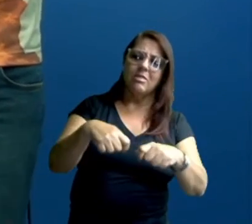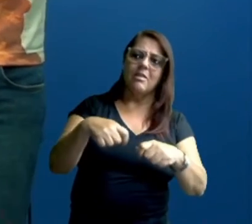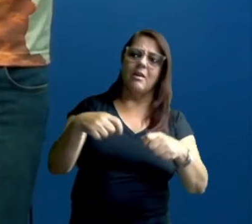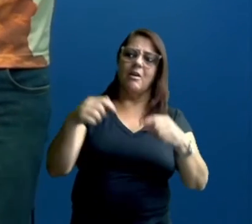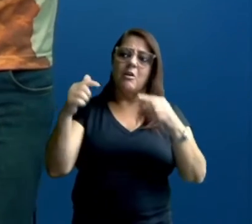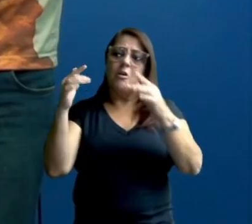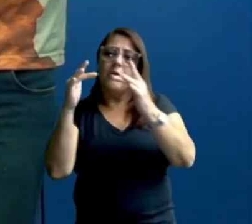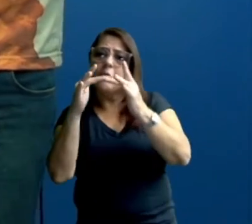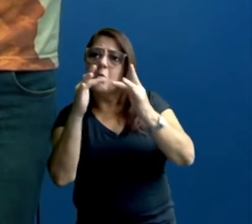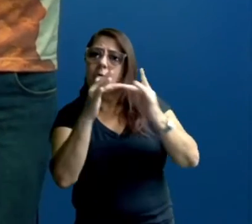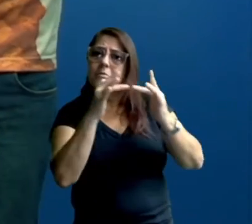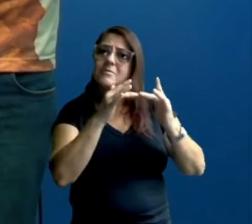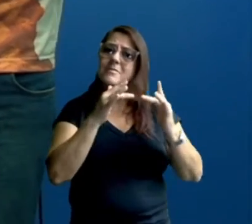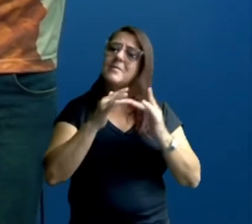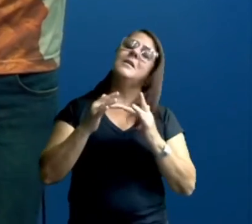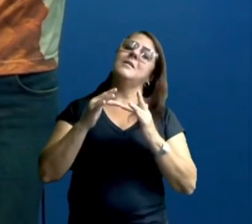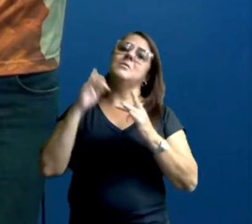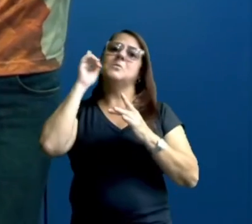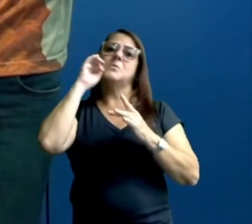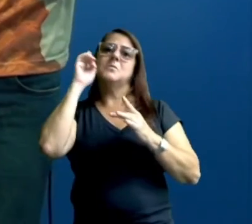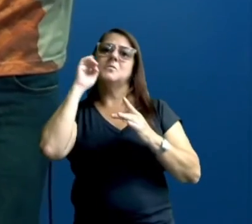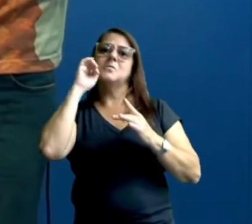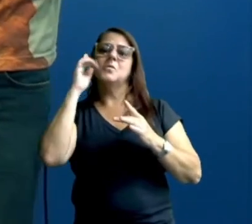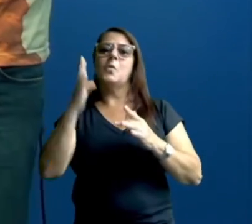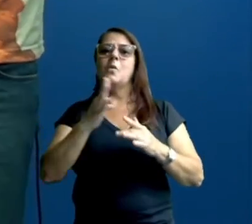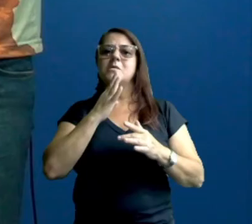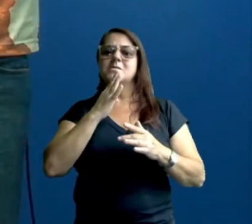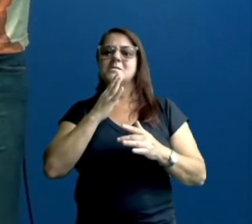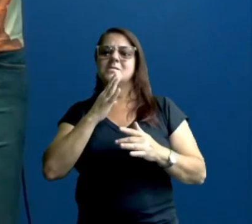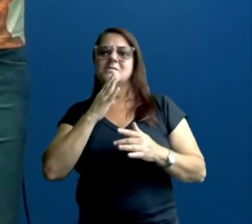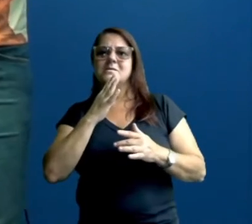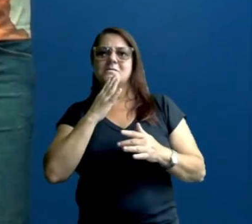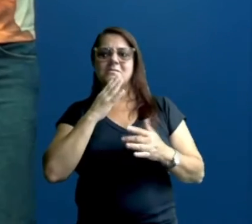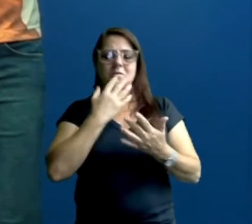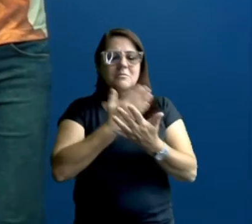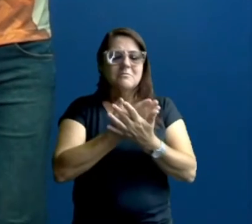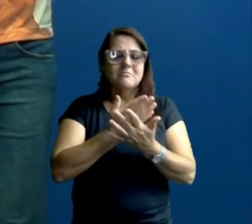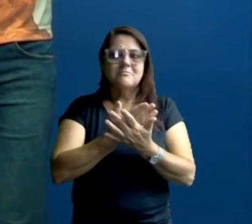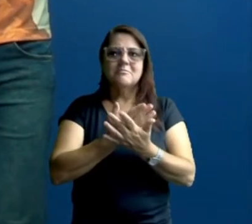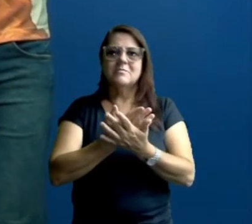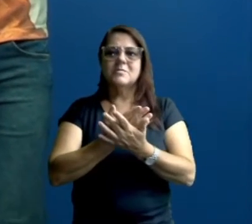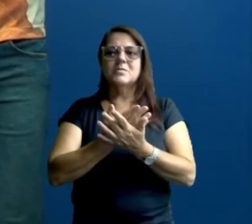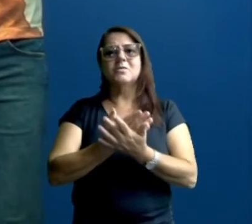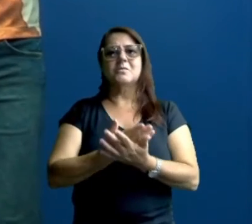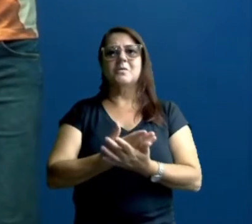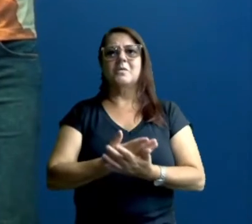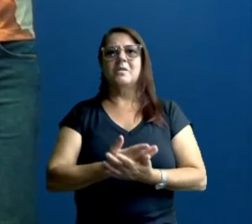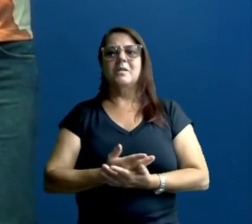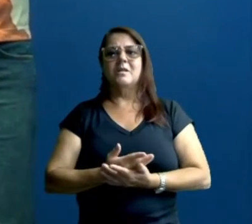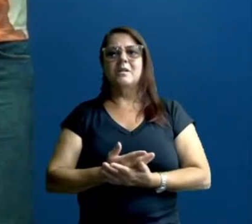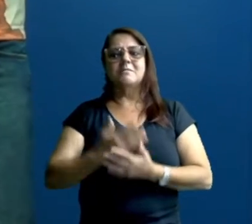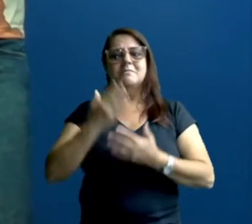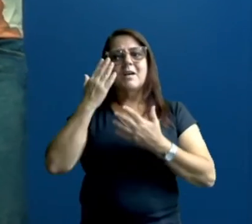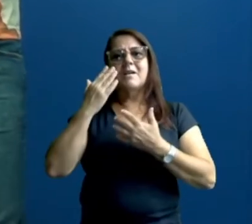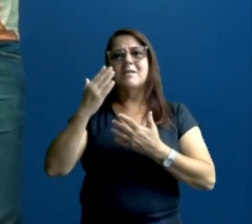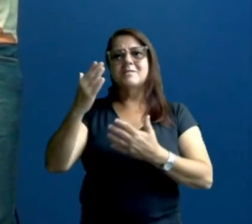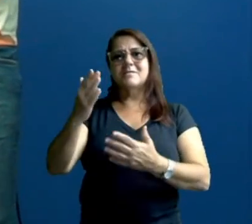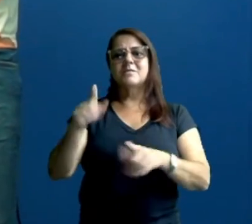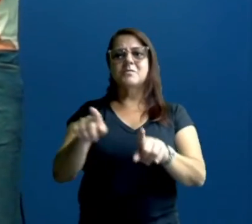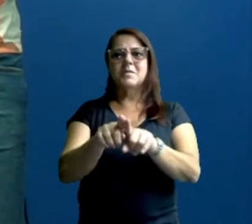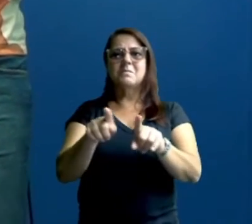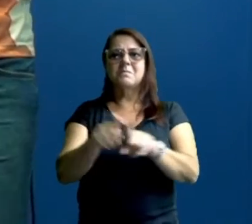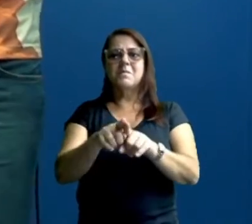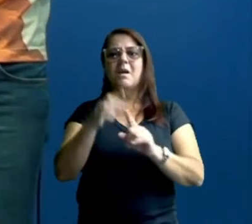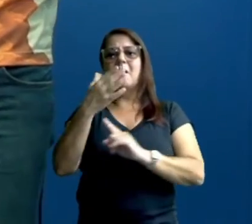estarem em contato diário com esse conhecimento, a gente tem isso graças à tecnologia, tá certo?